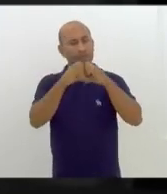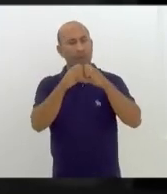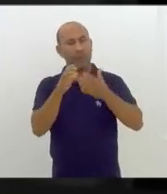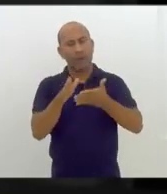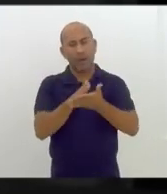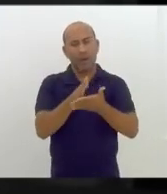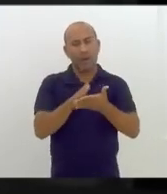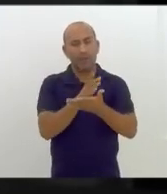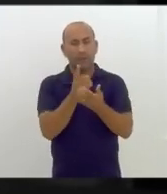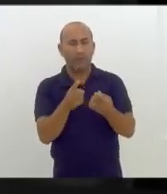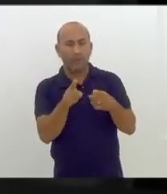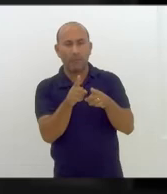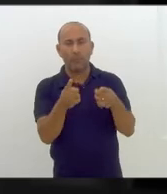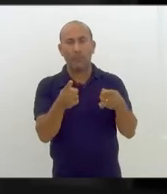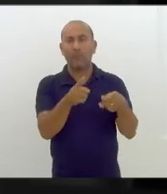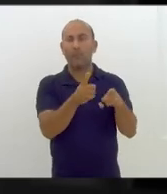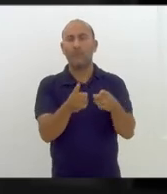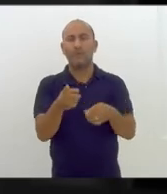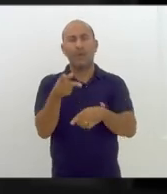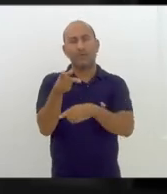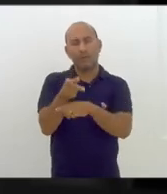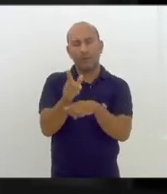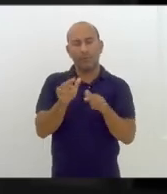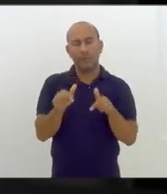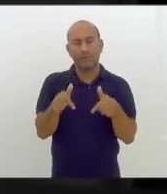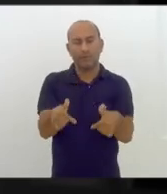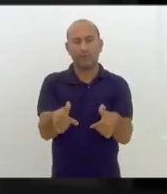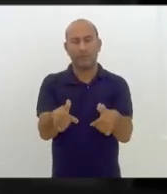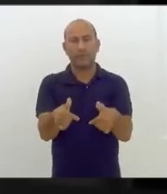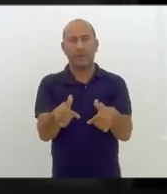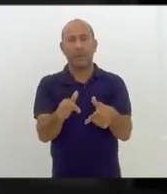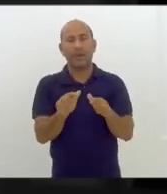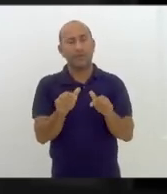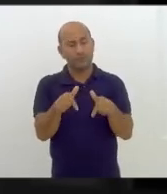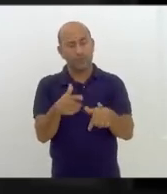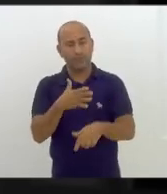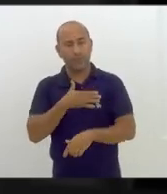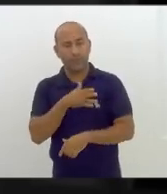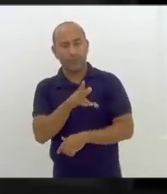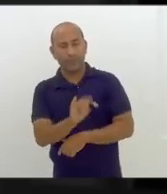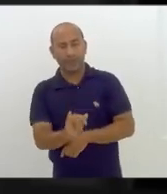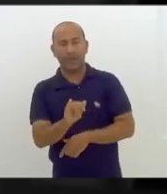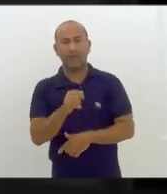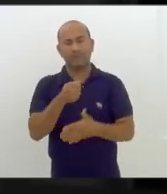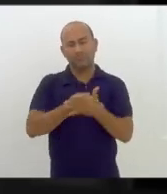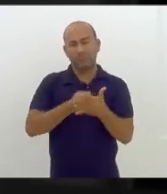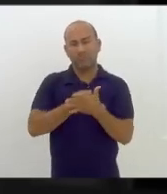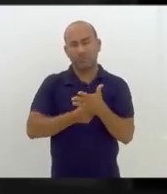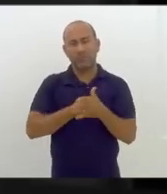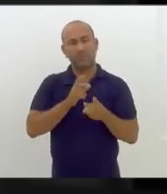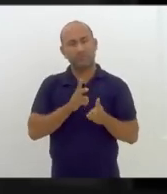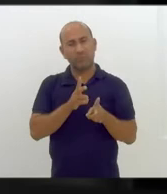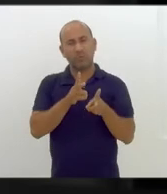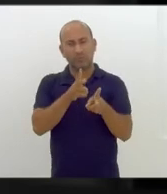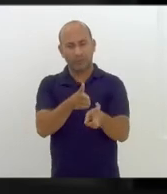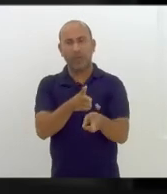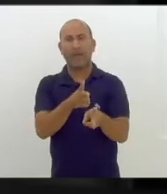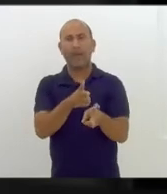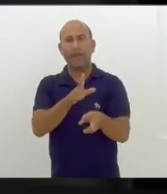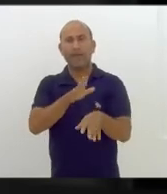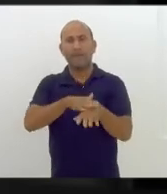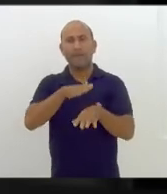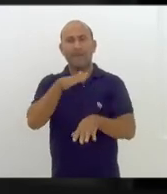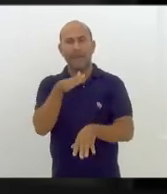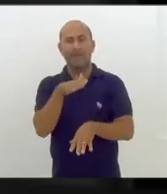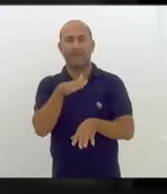músicas, videoclipes, através de ações. Essa habilidade de meu pai de se engajar nessa luta e seguir em frente, explorando cada vez mais aspectos